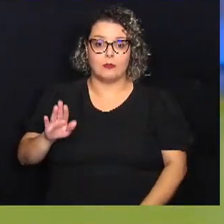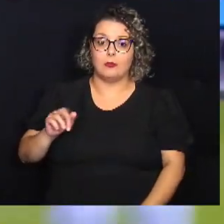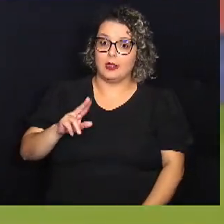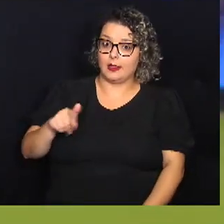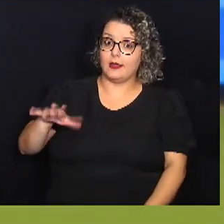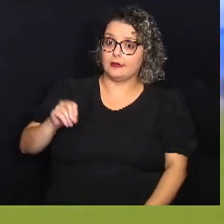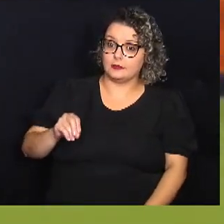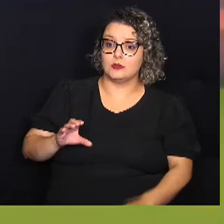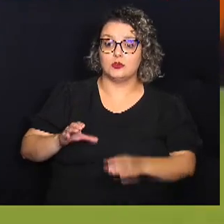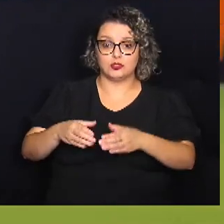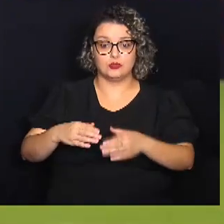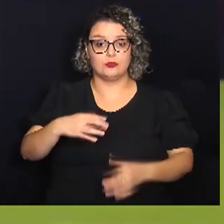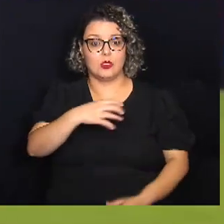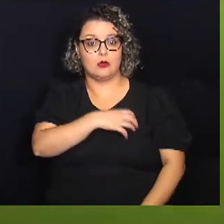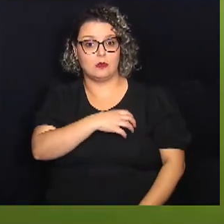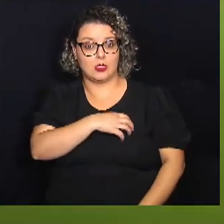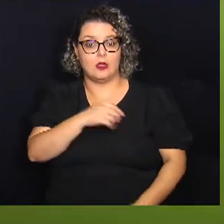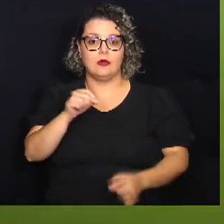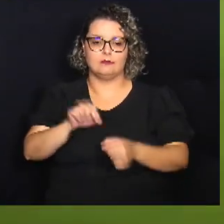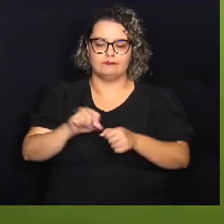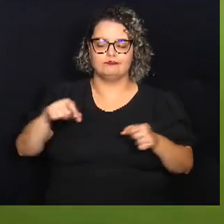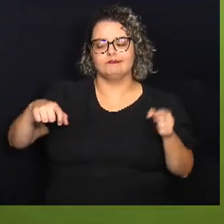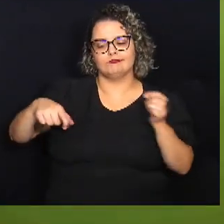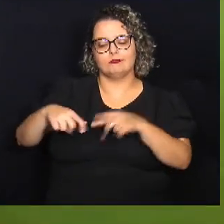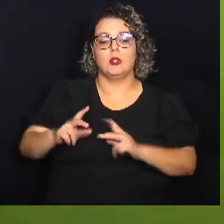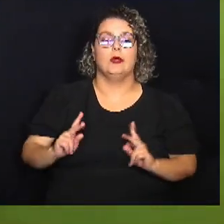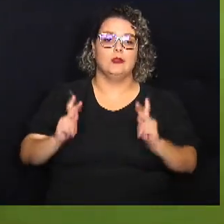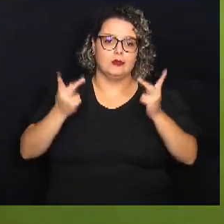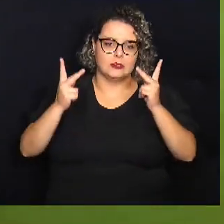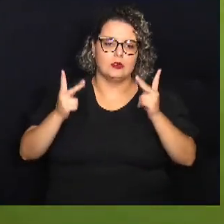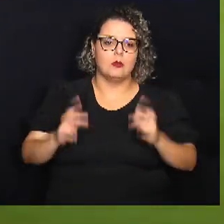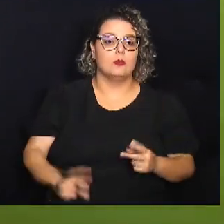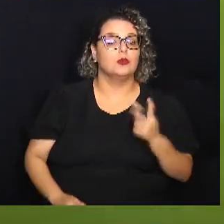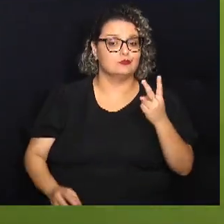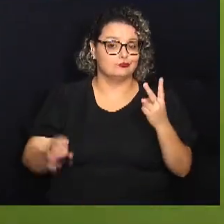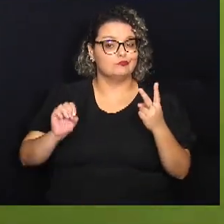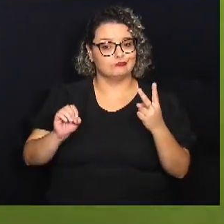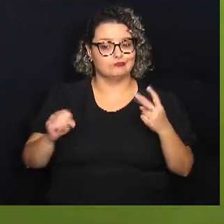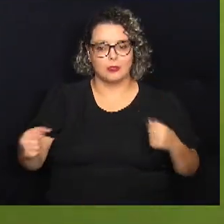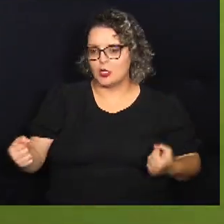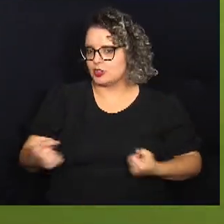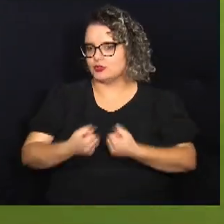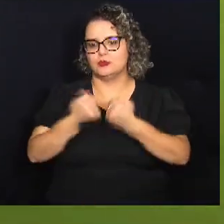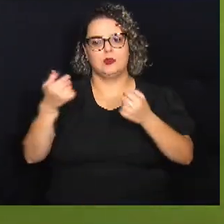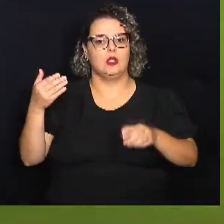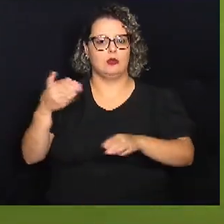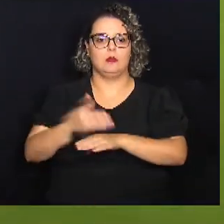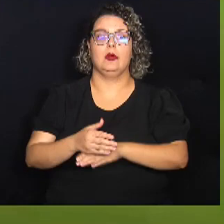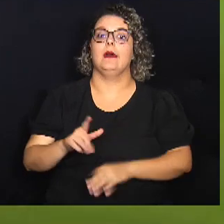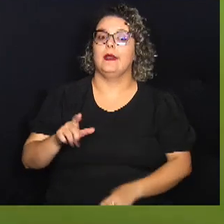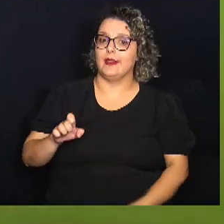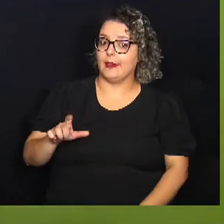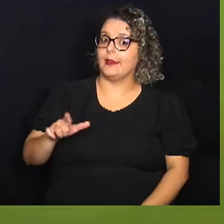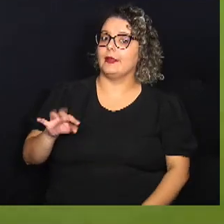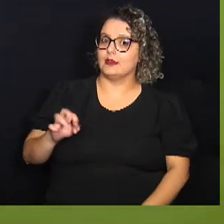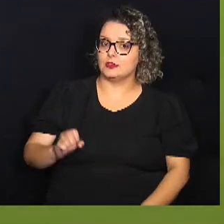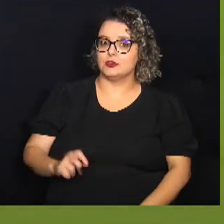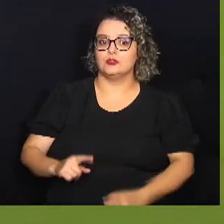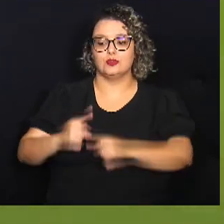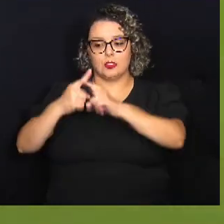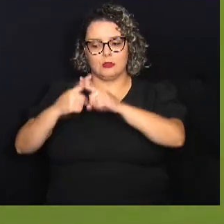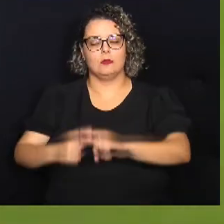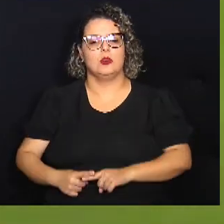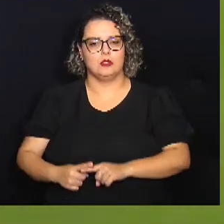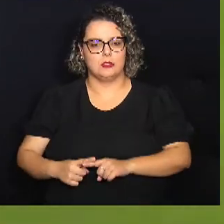baiano fez o valor de casa e venceu por 2-0 o confronto direto pelo acesso à elite do campeonato nacional. Guarani